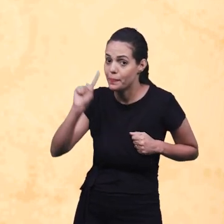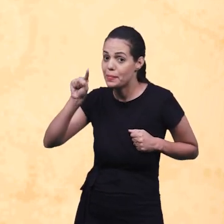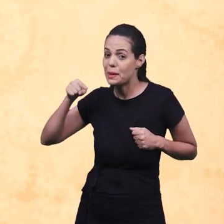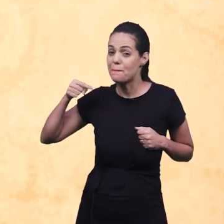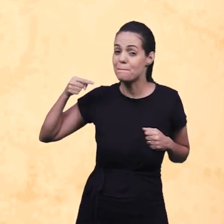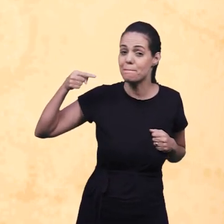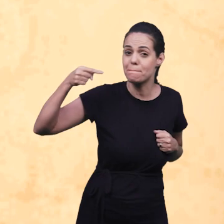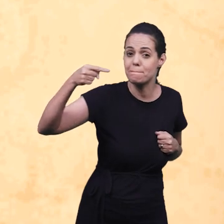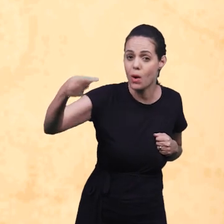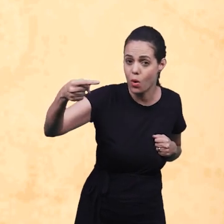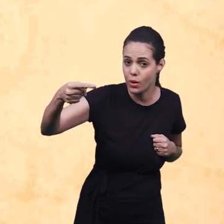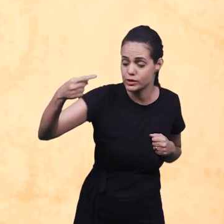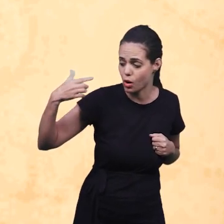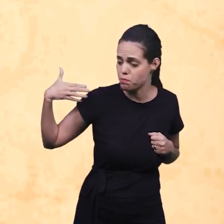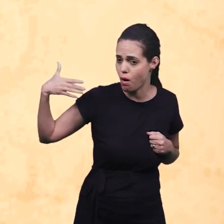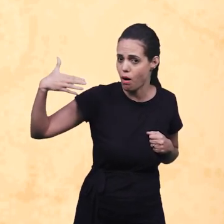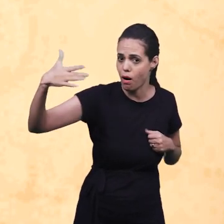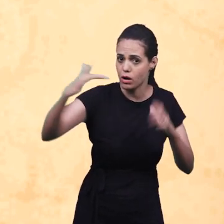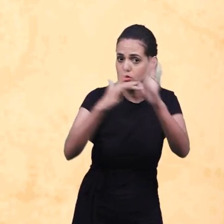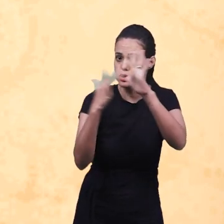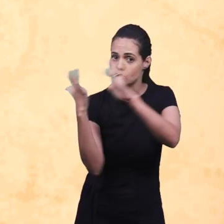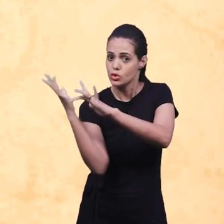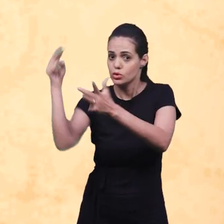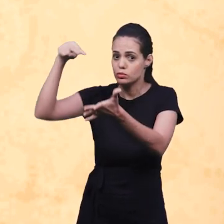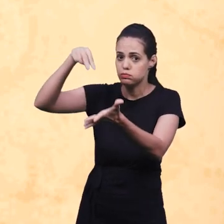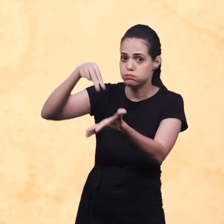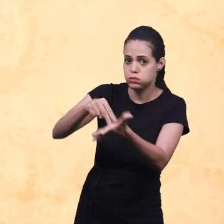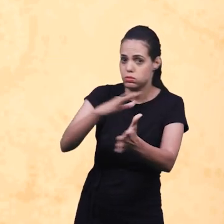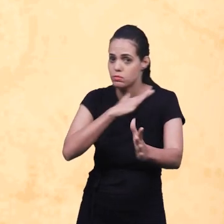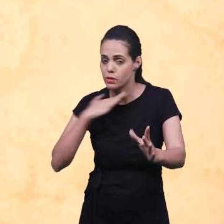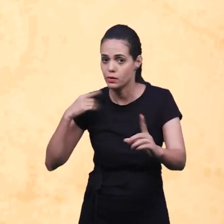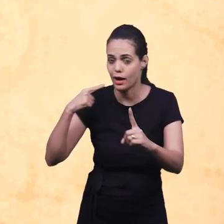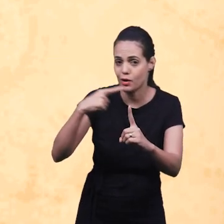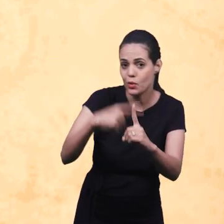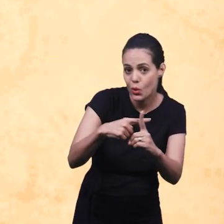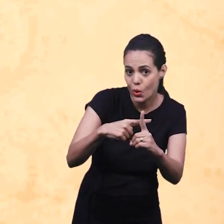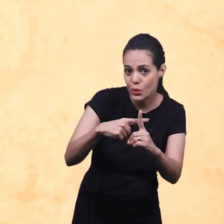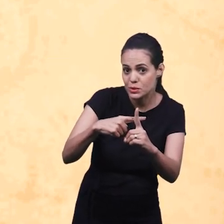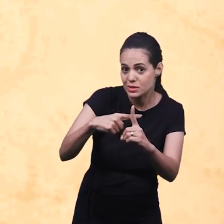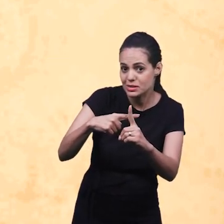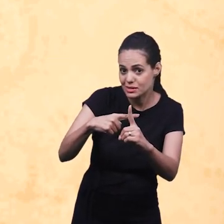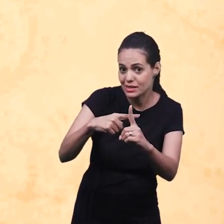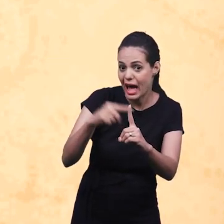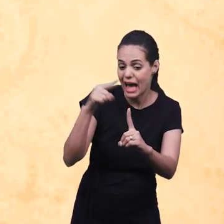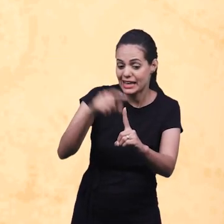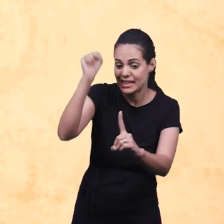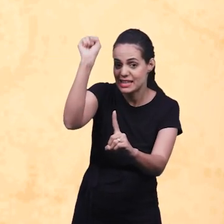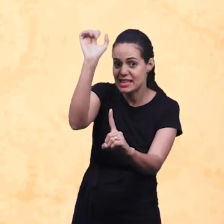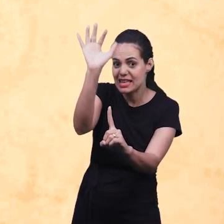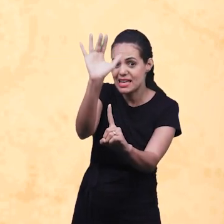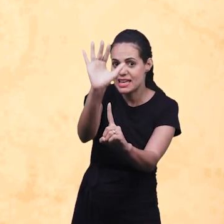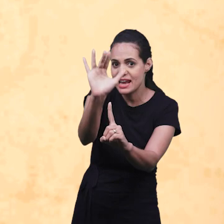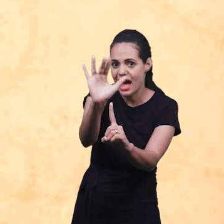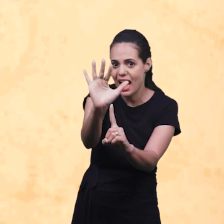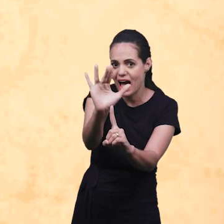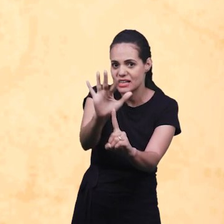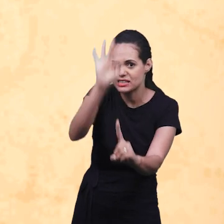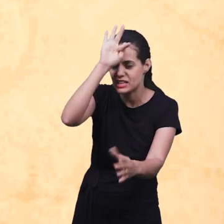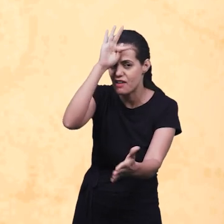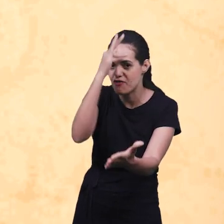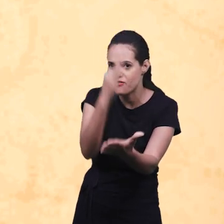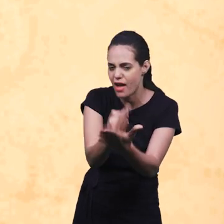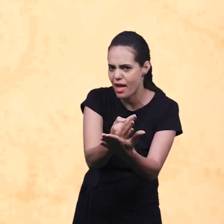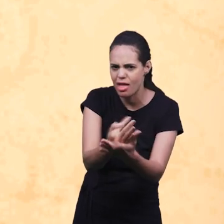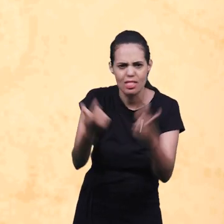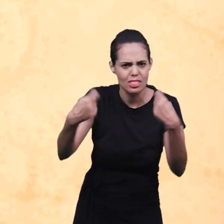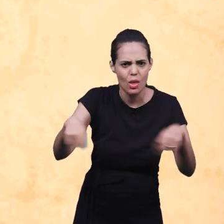Mas depois que a fé veio, já não estamos debaixo de aio, porque